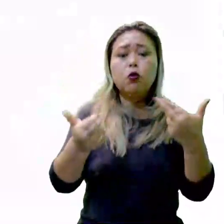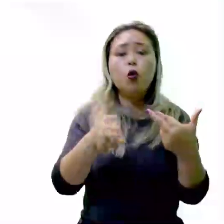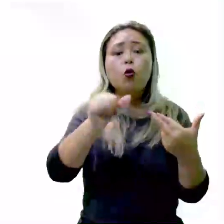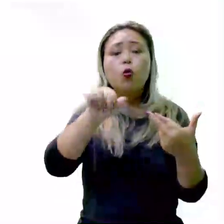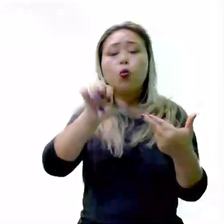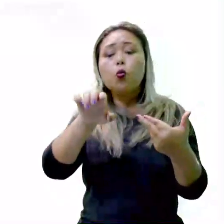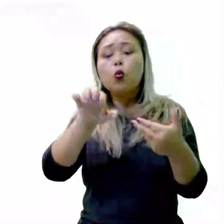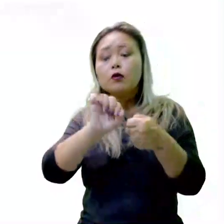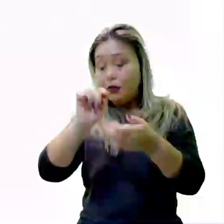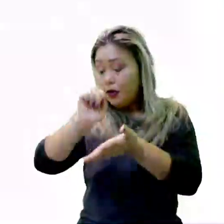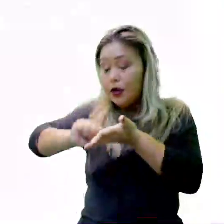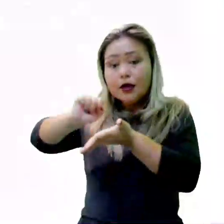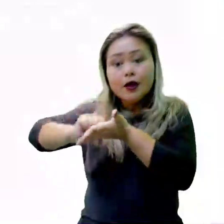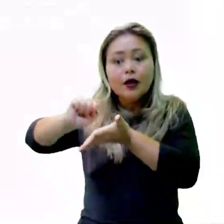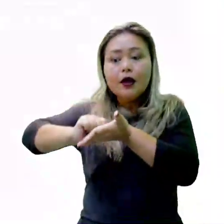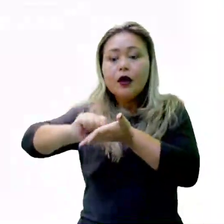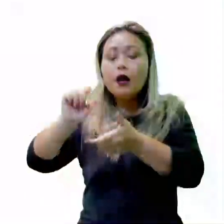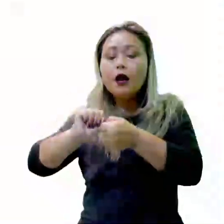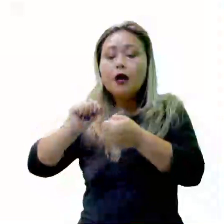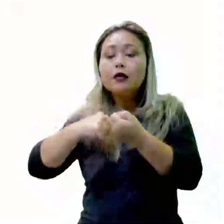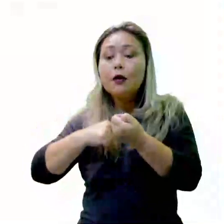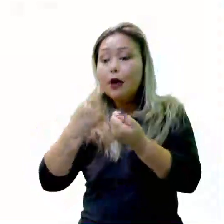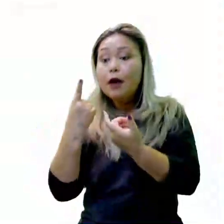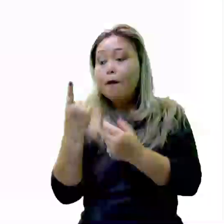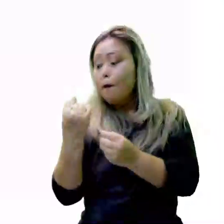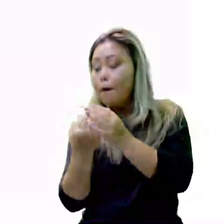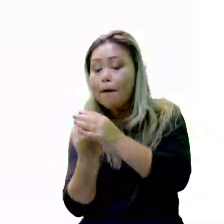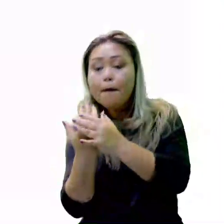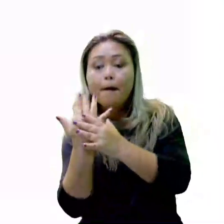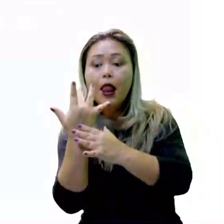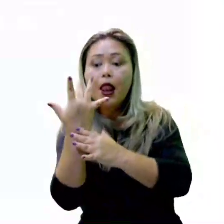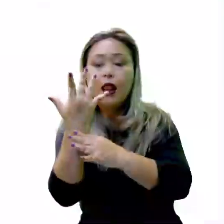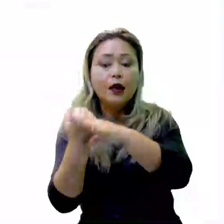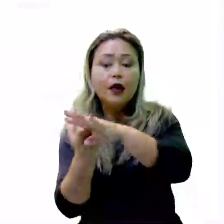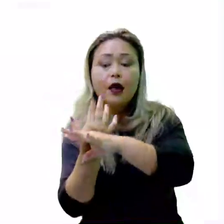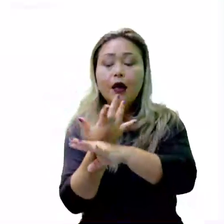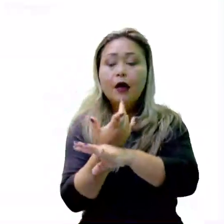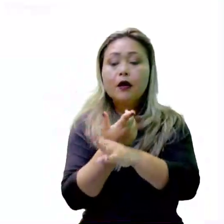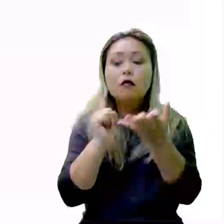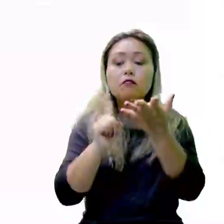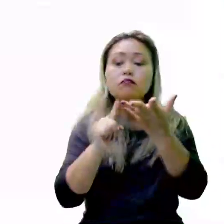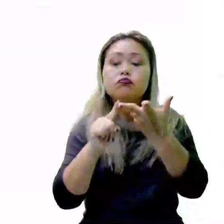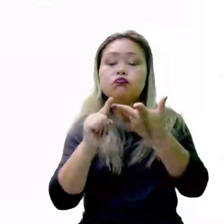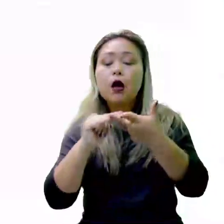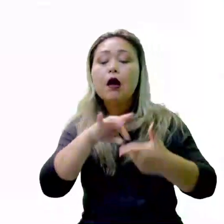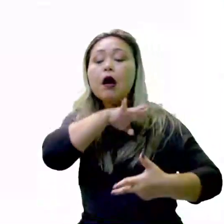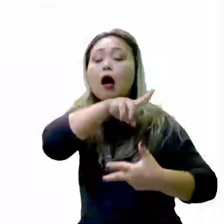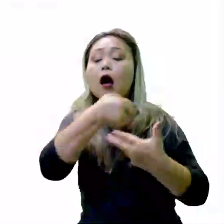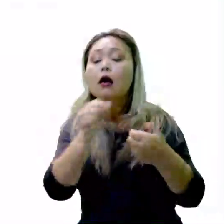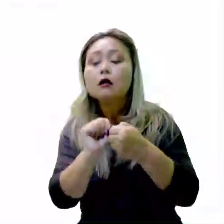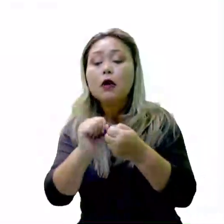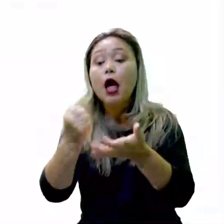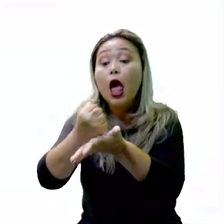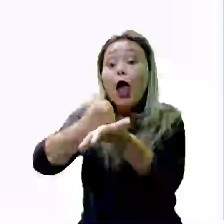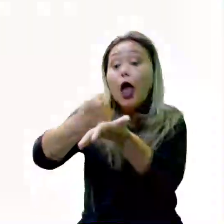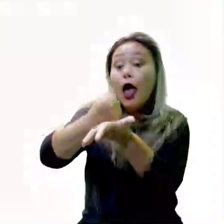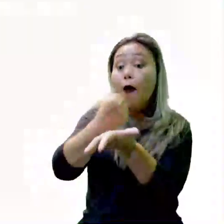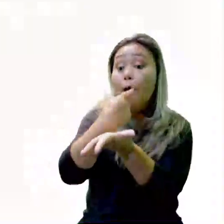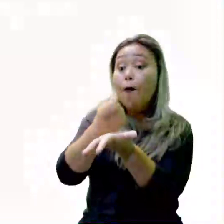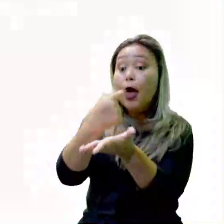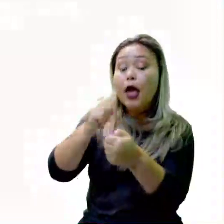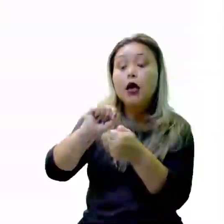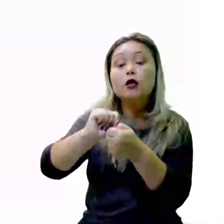também catalogaram muitas espécies de plantas, espécies de animais, remédio, enfim,